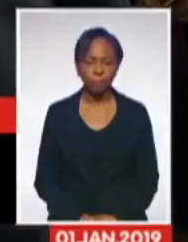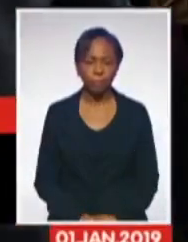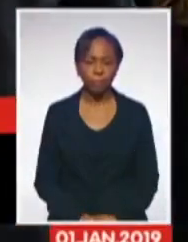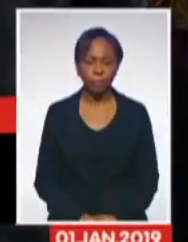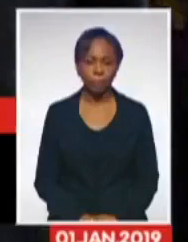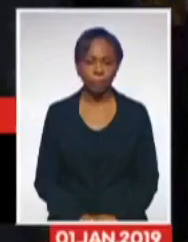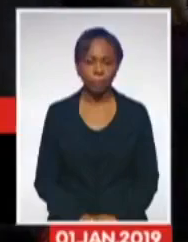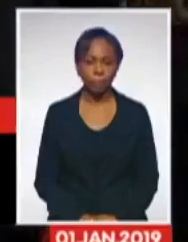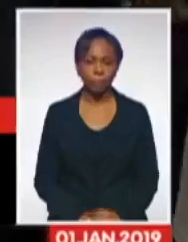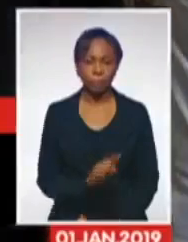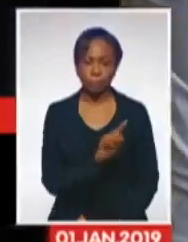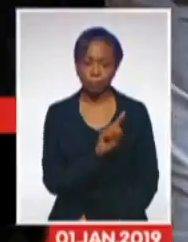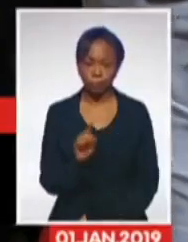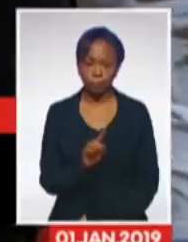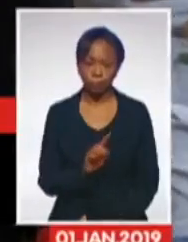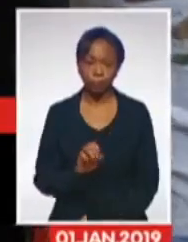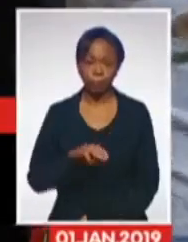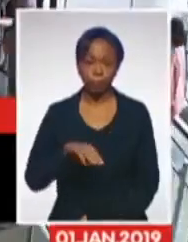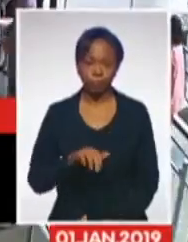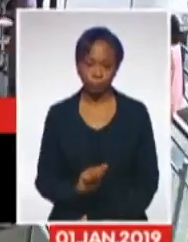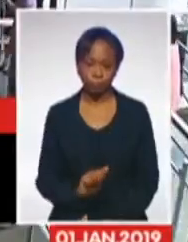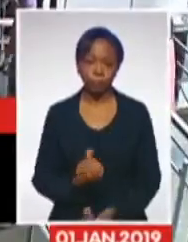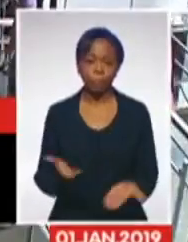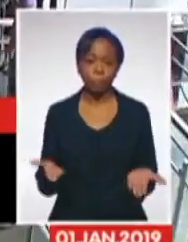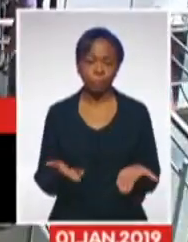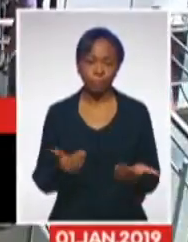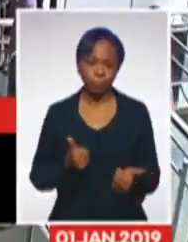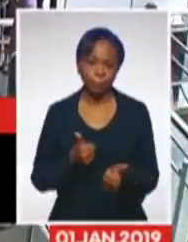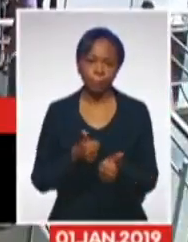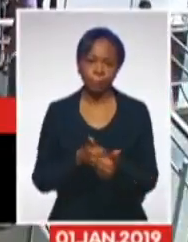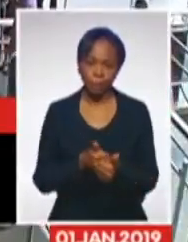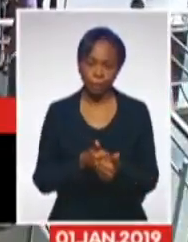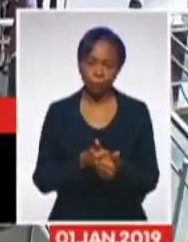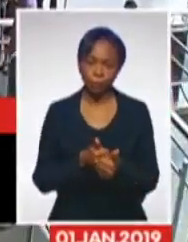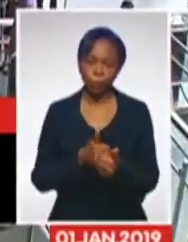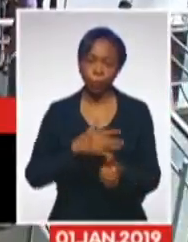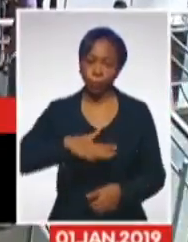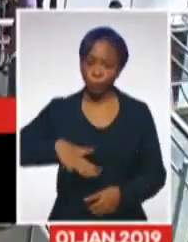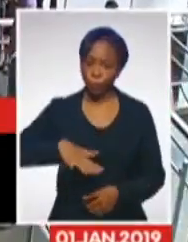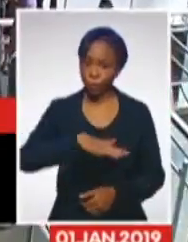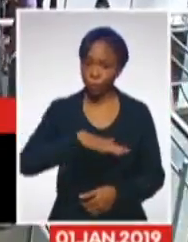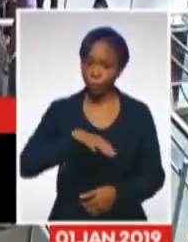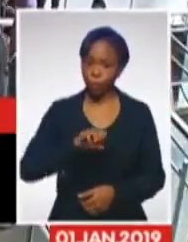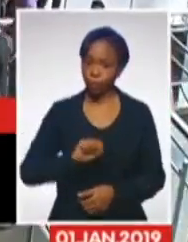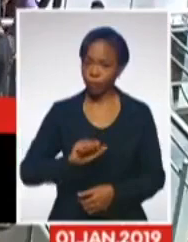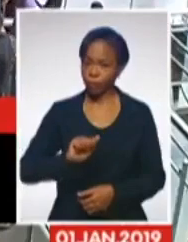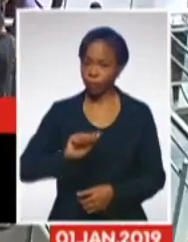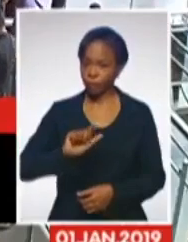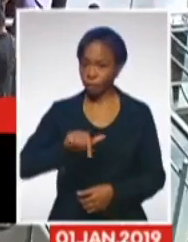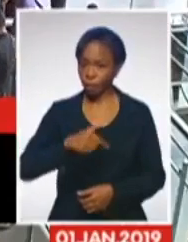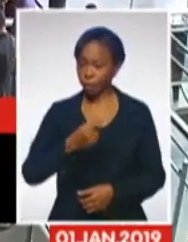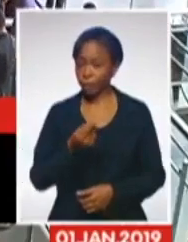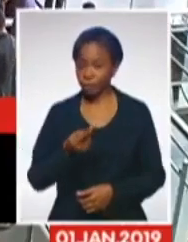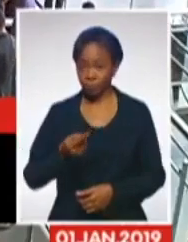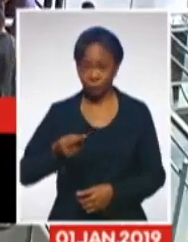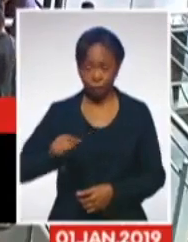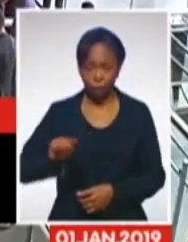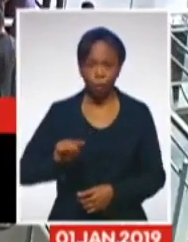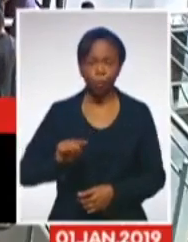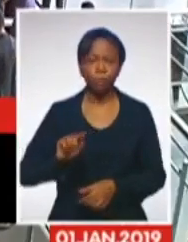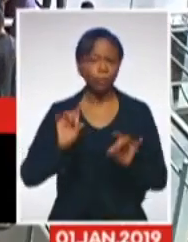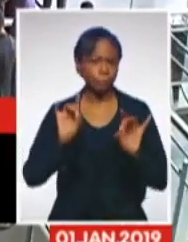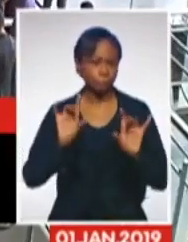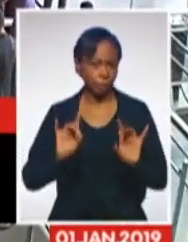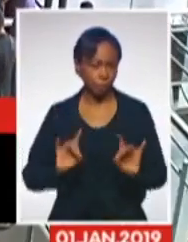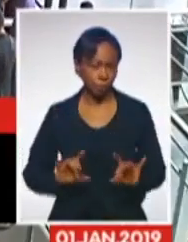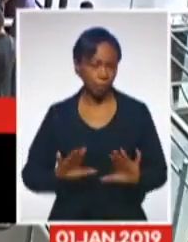Romeu Zema se aproxima nesse momento do Salão Nobre da Assembleia, onde ele irá passar no caminho rumo